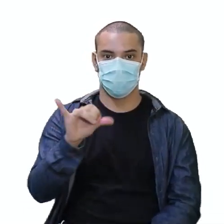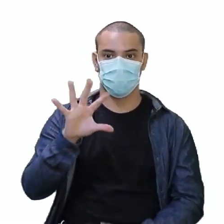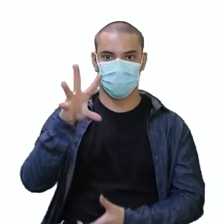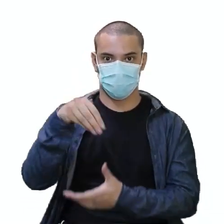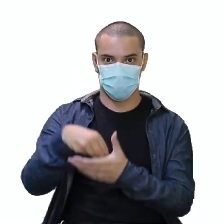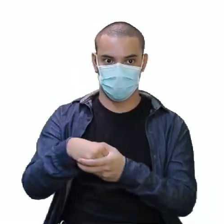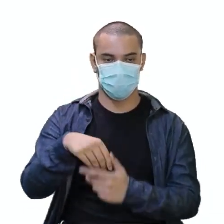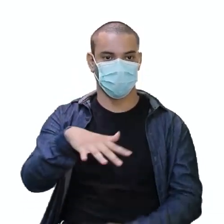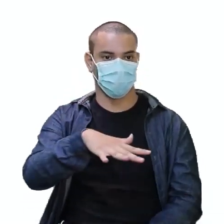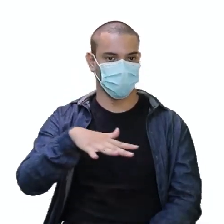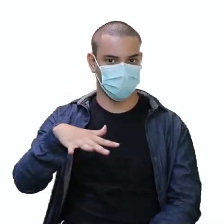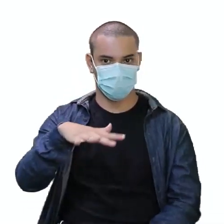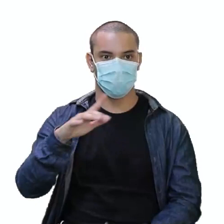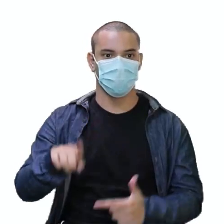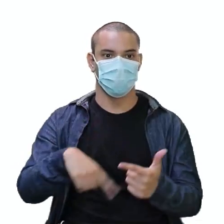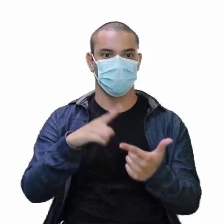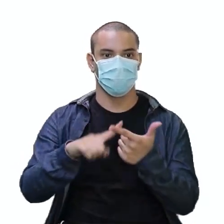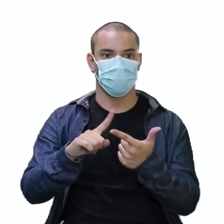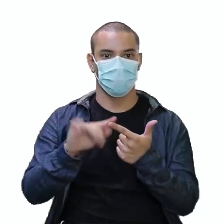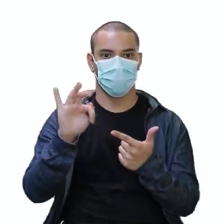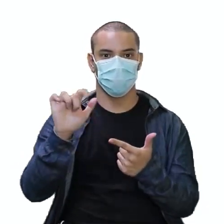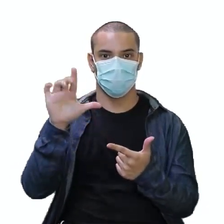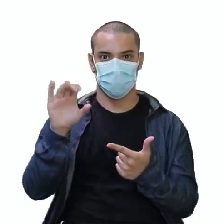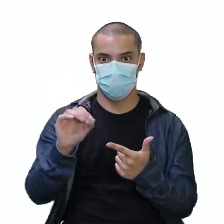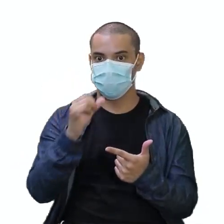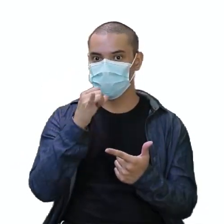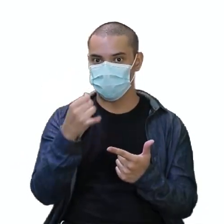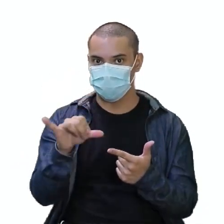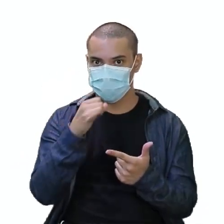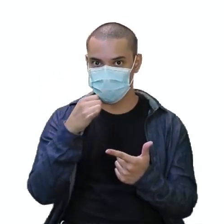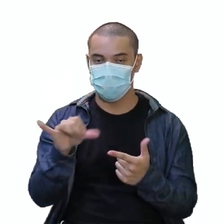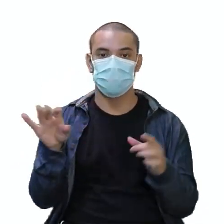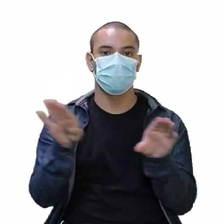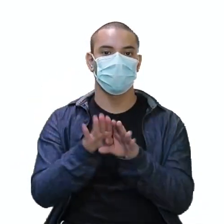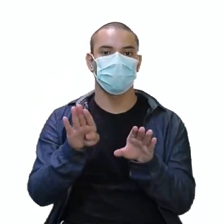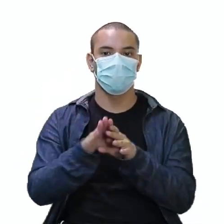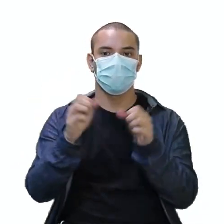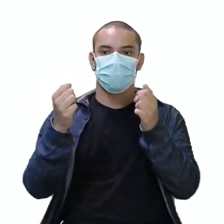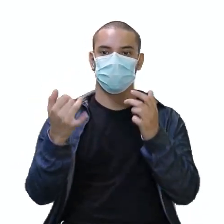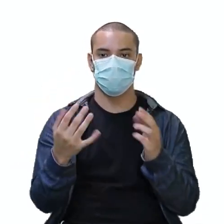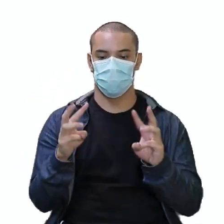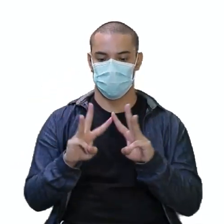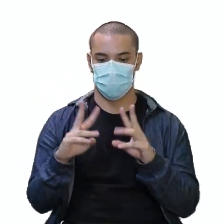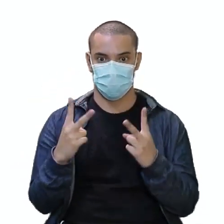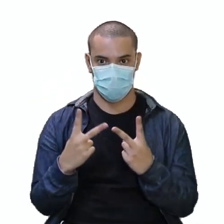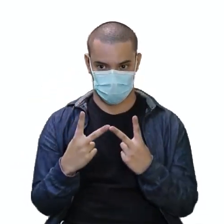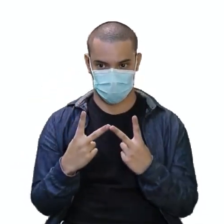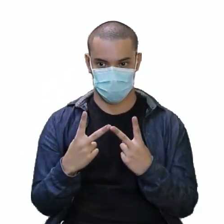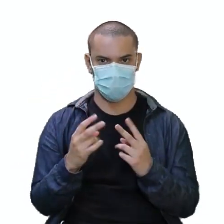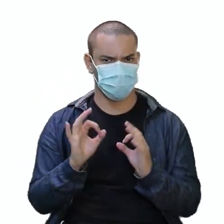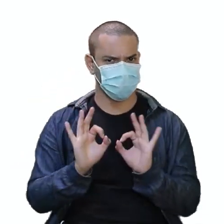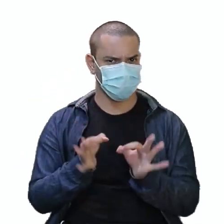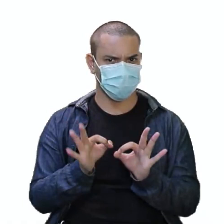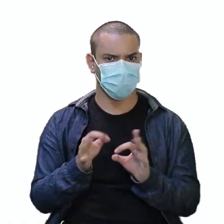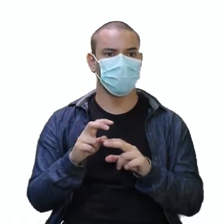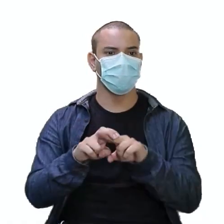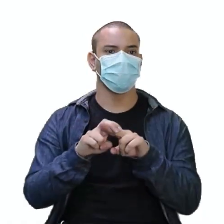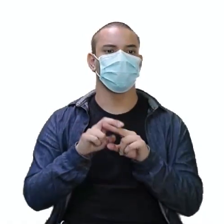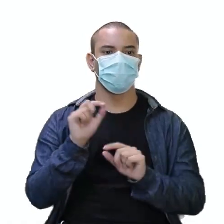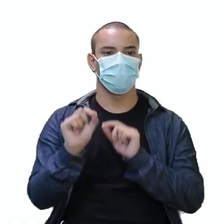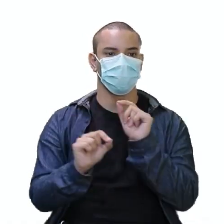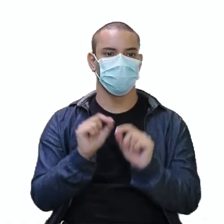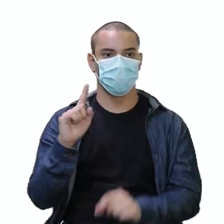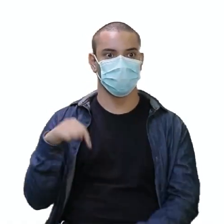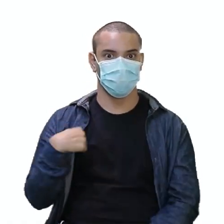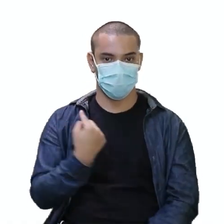ambiente, o fluxo dessa energia e falamos sobre o ciclo de matéria, tá bom? Então você tem que